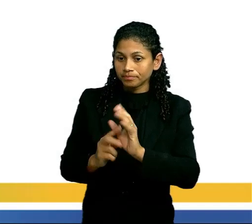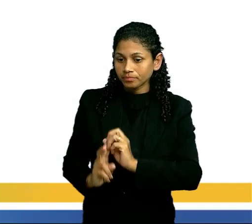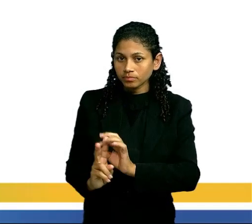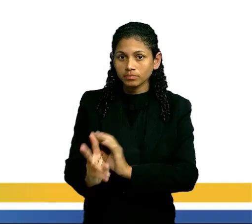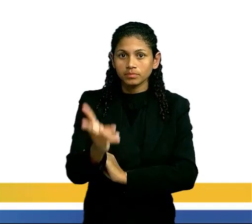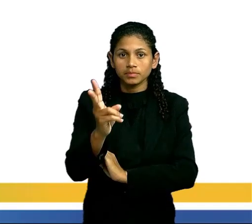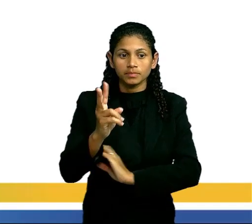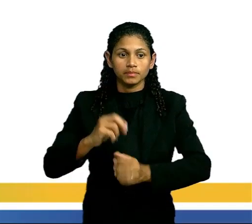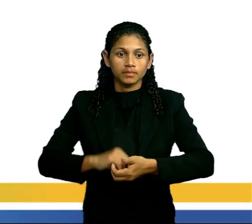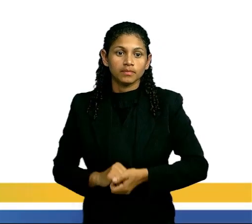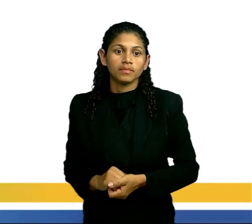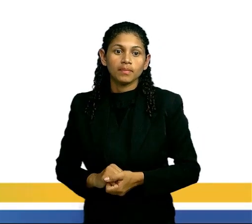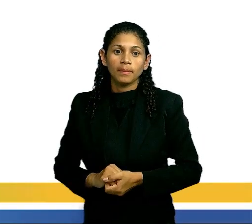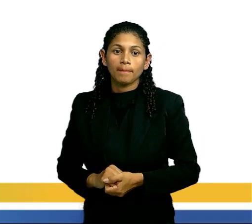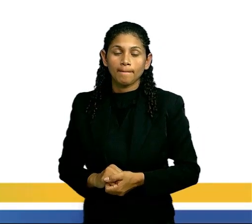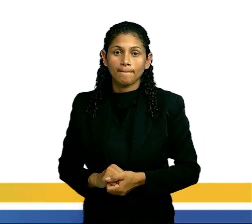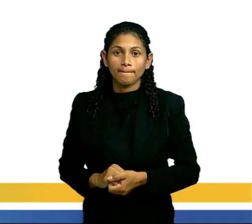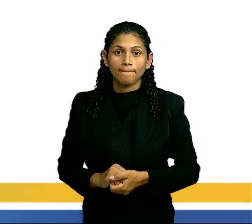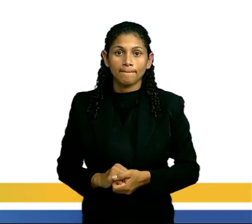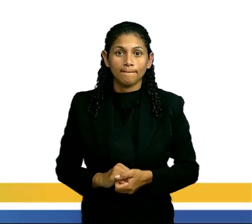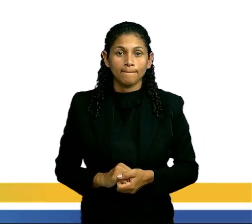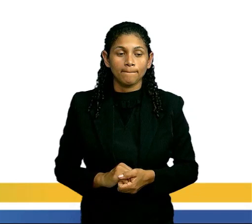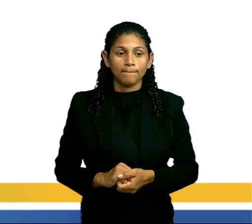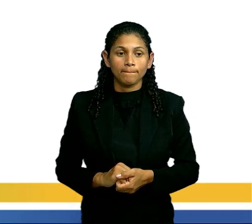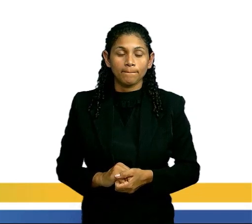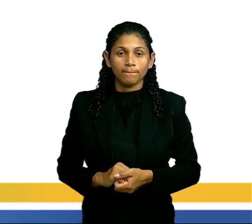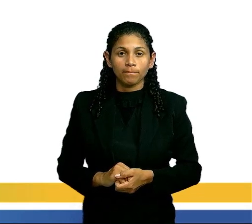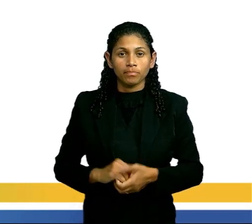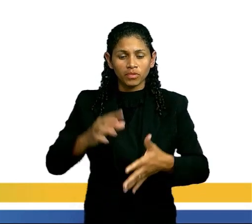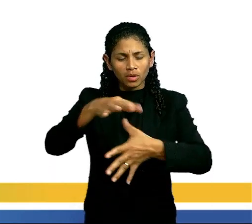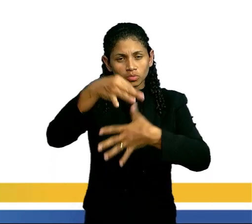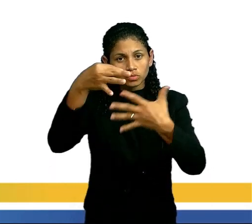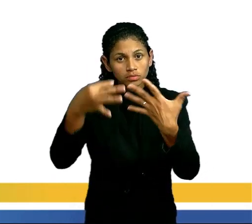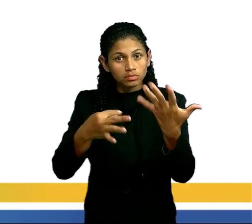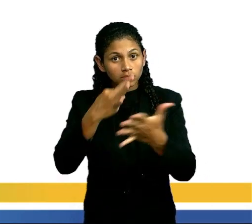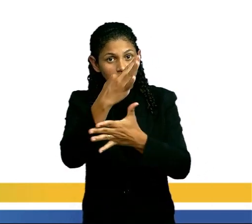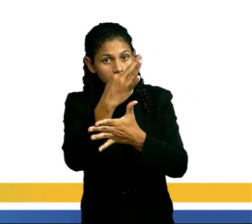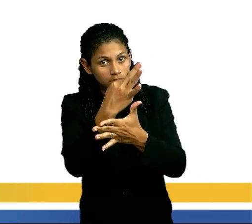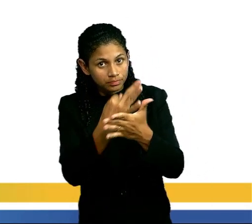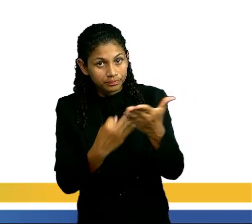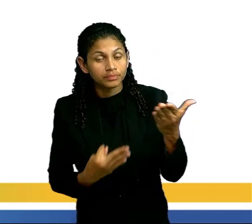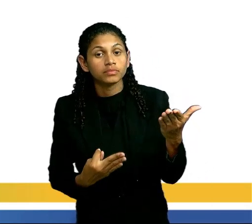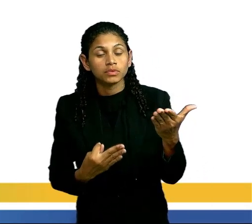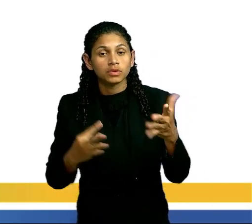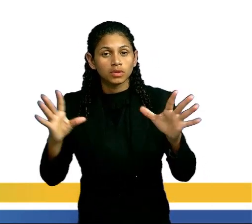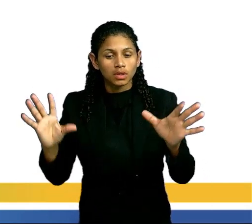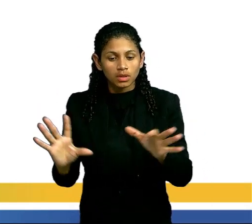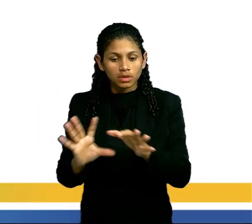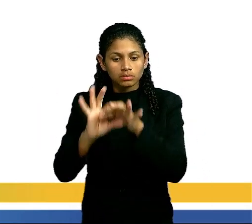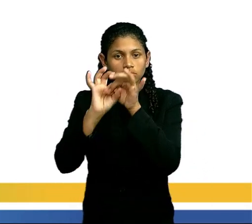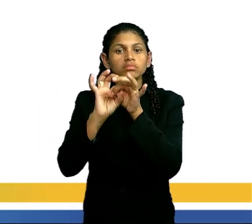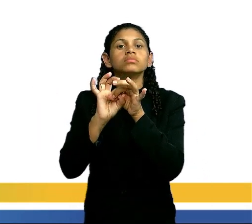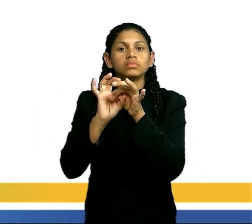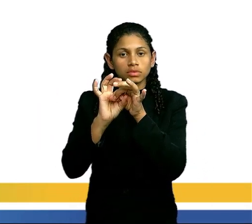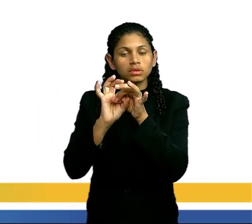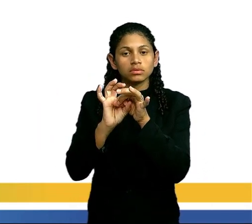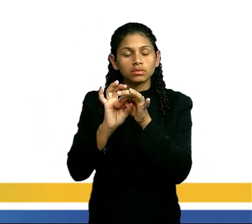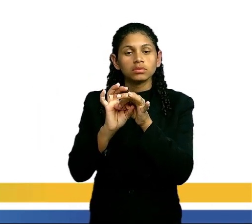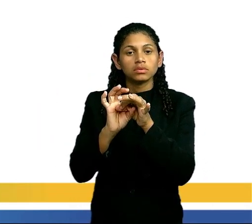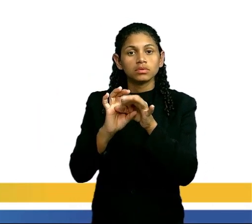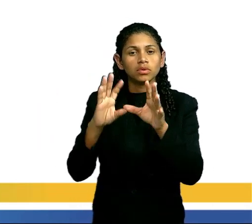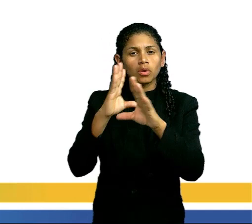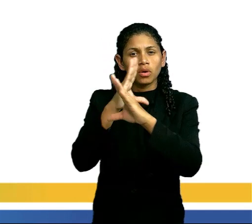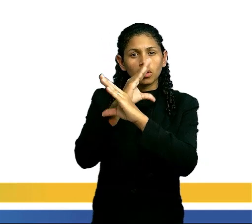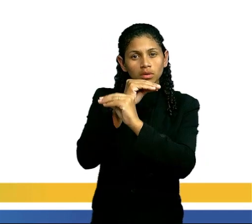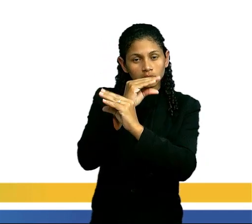você. Vamos lá. Os elementos textuais ligados por conjunções coordenativas